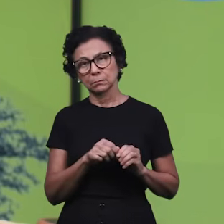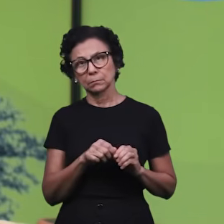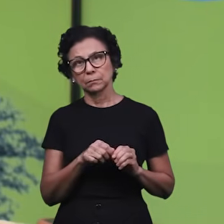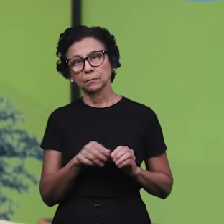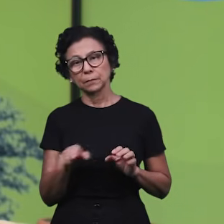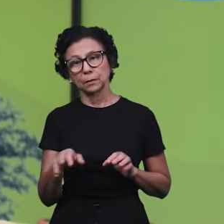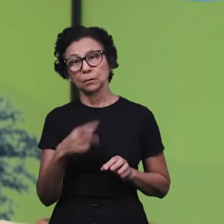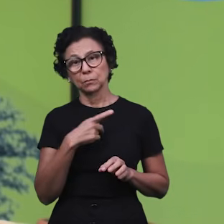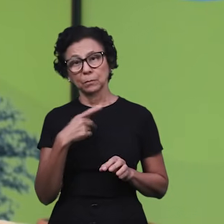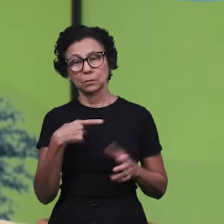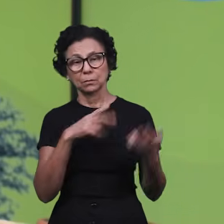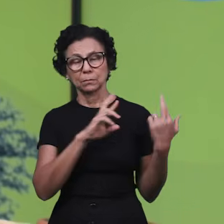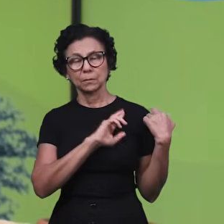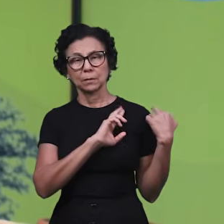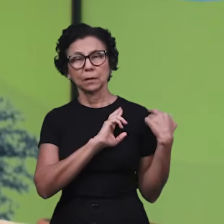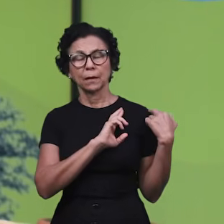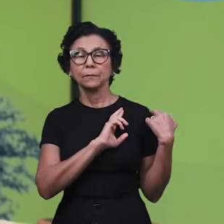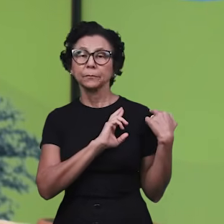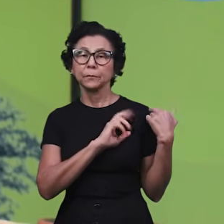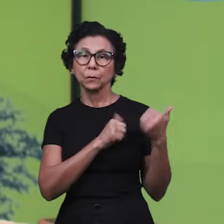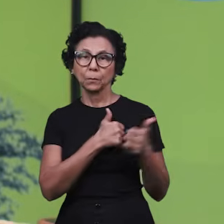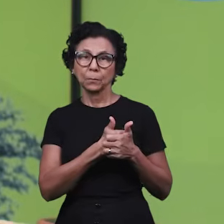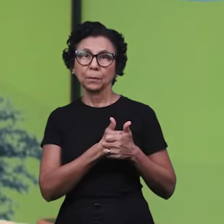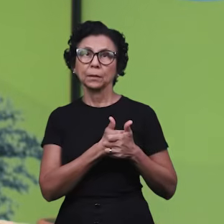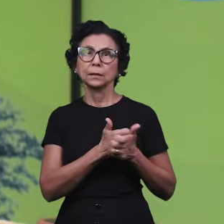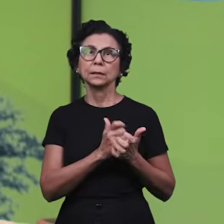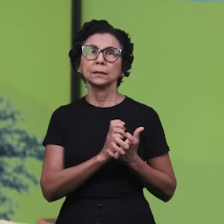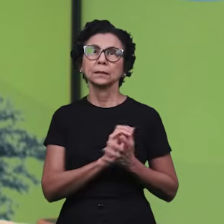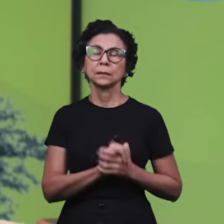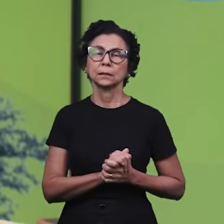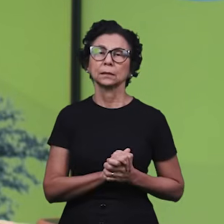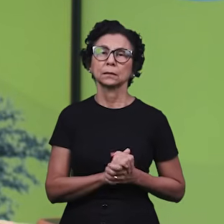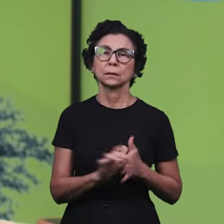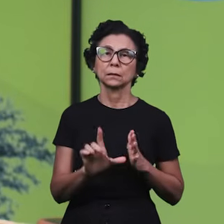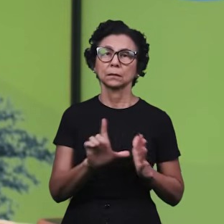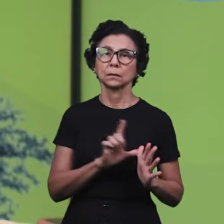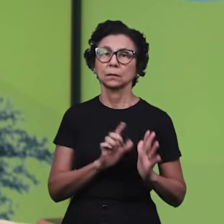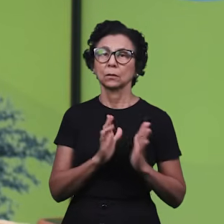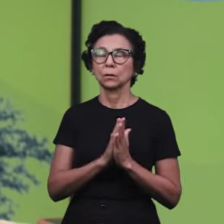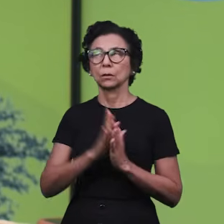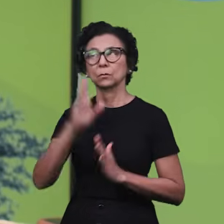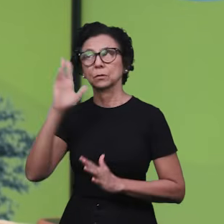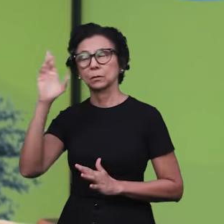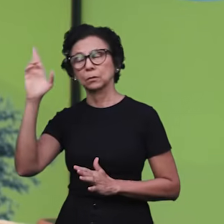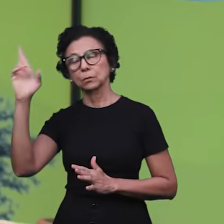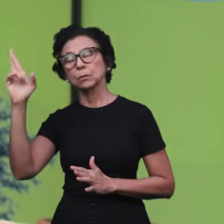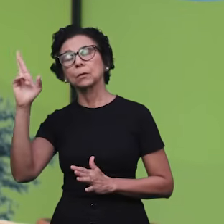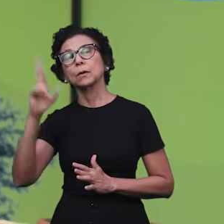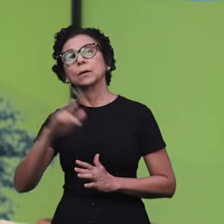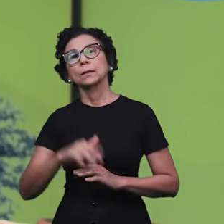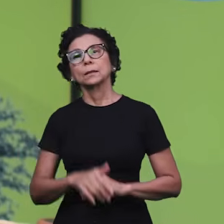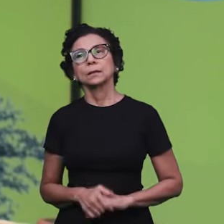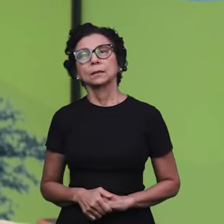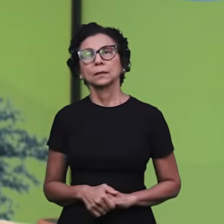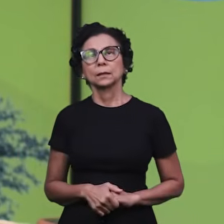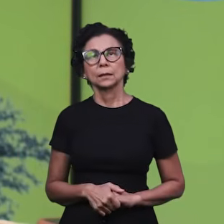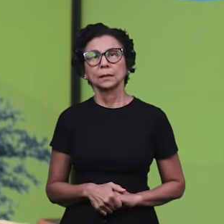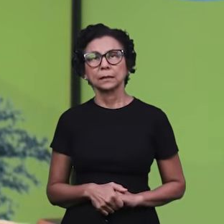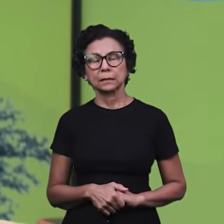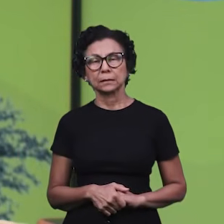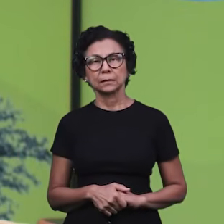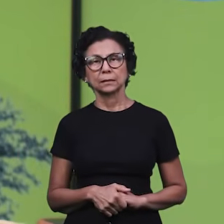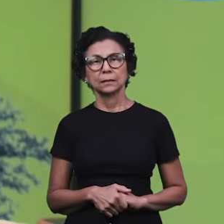Hilton, que é o responsável ali, busca ao Senhor a direção. Na penúltima nós fomos